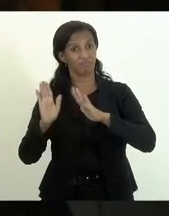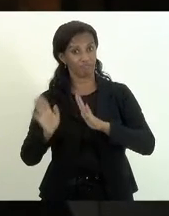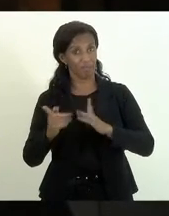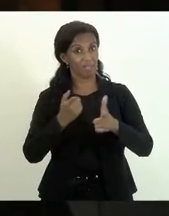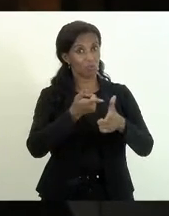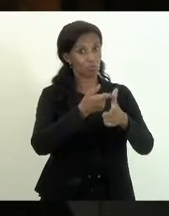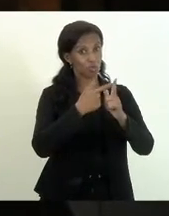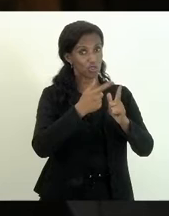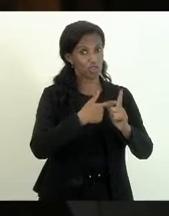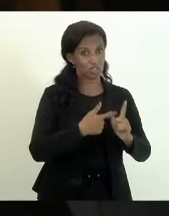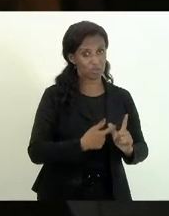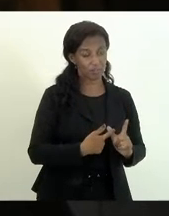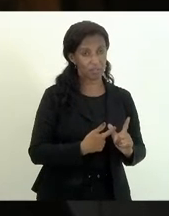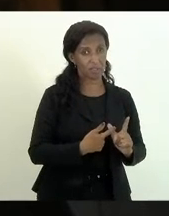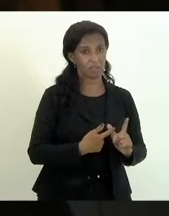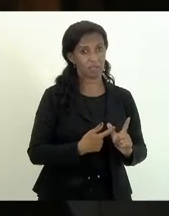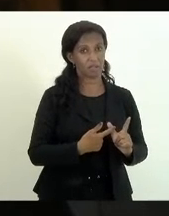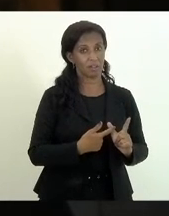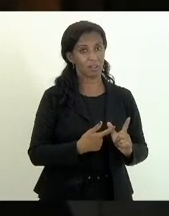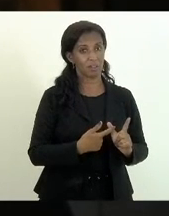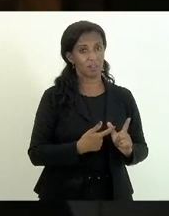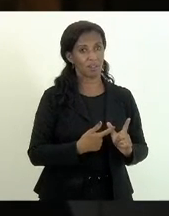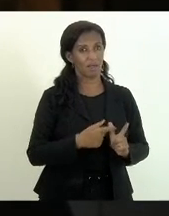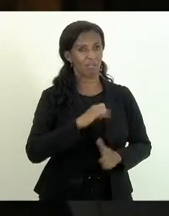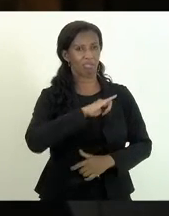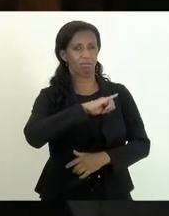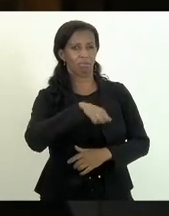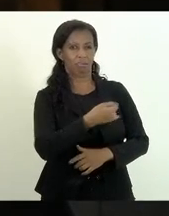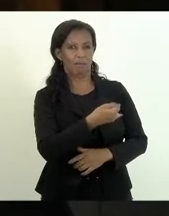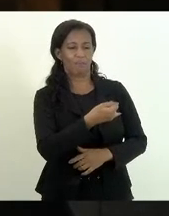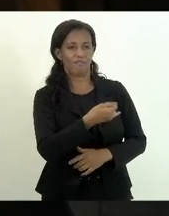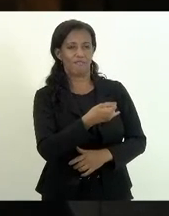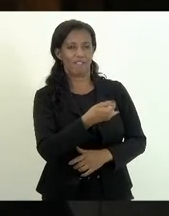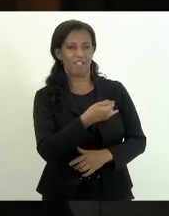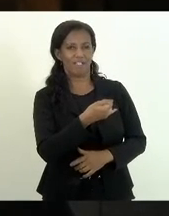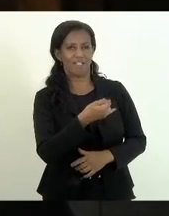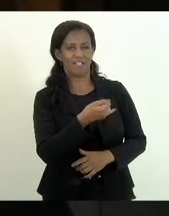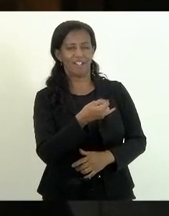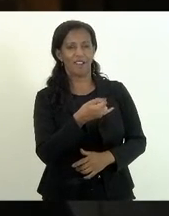goza on the benefício fiscal